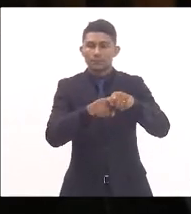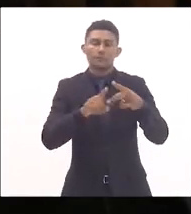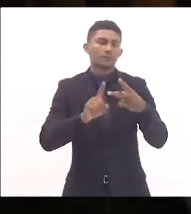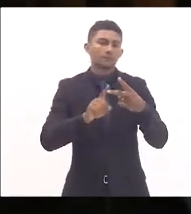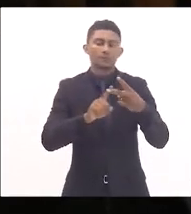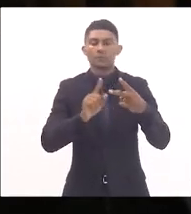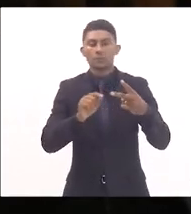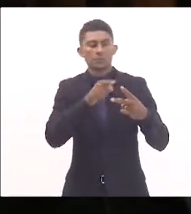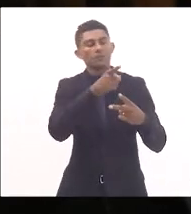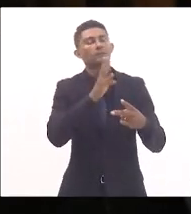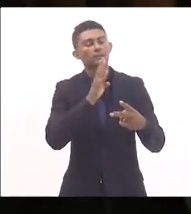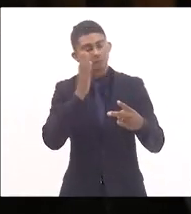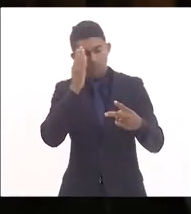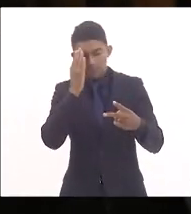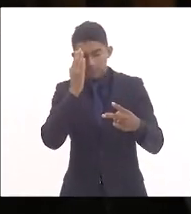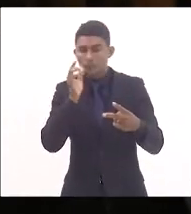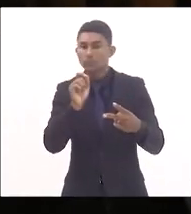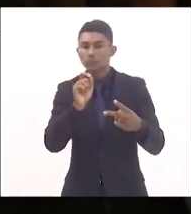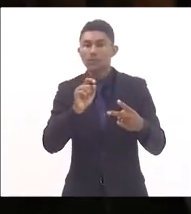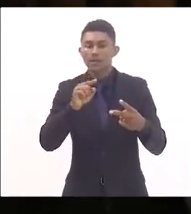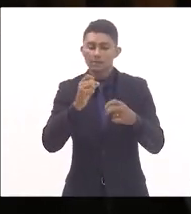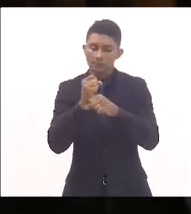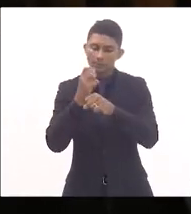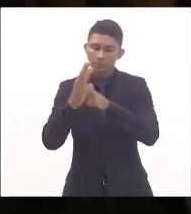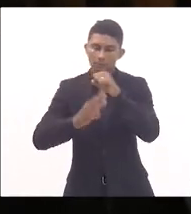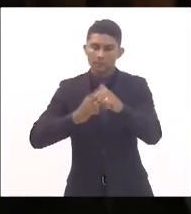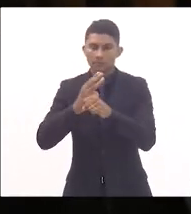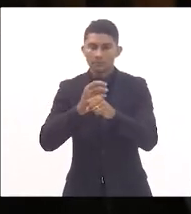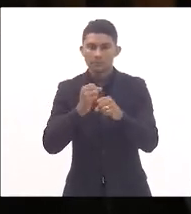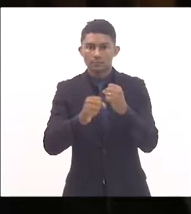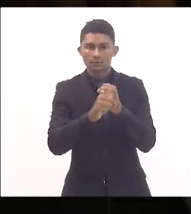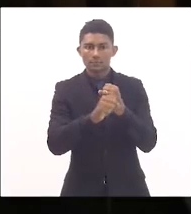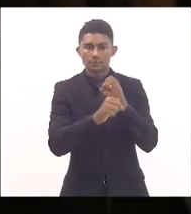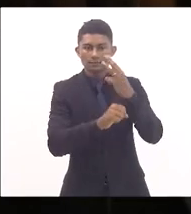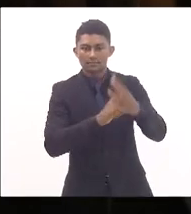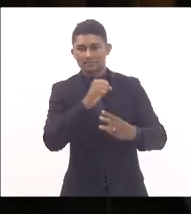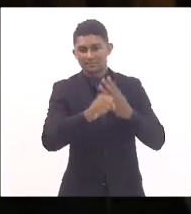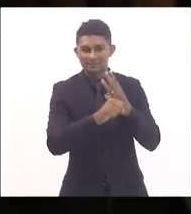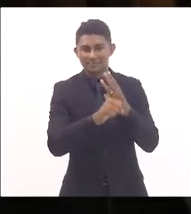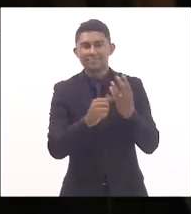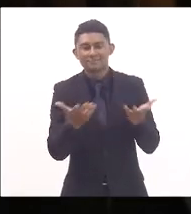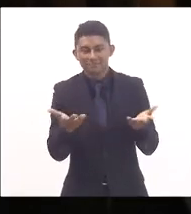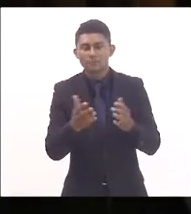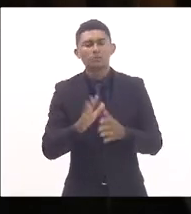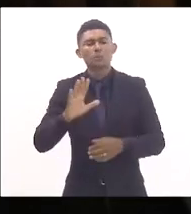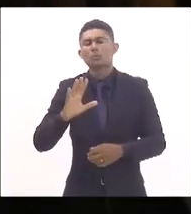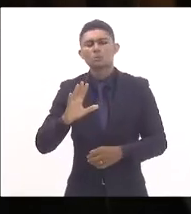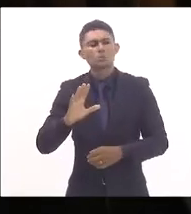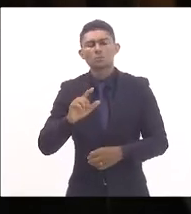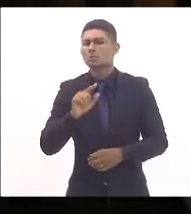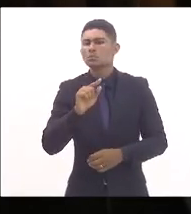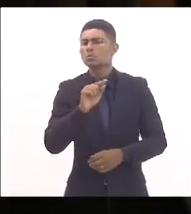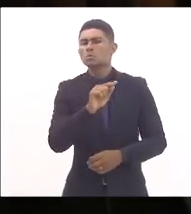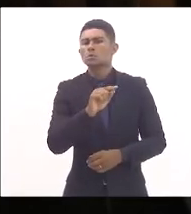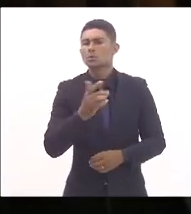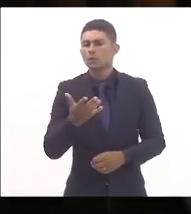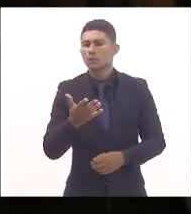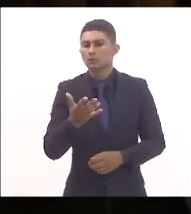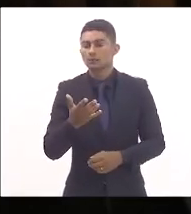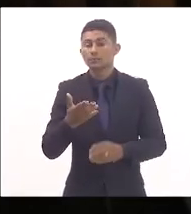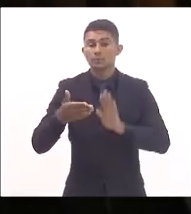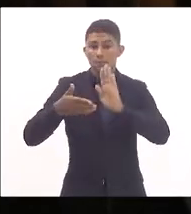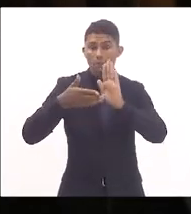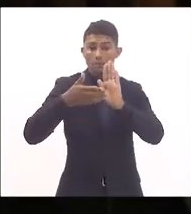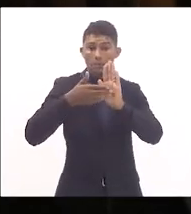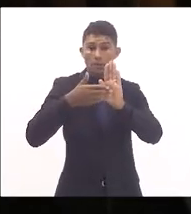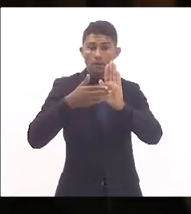que o senhor conhece bem, dos triênios. Ocorre que a proposta da Procuradoria-Geral da